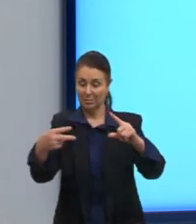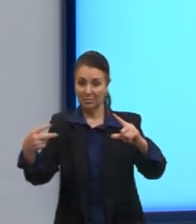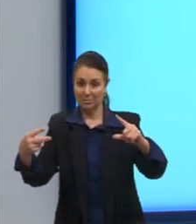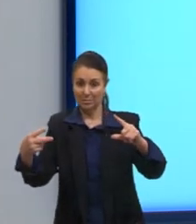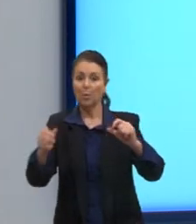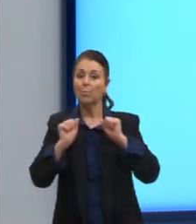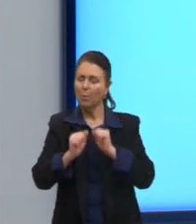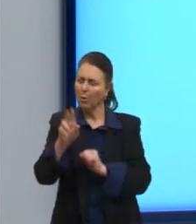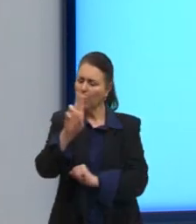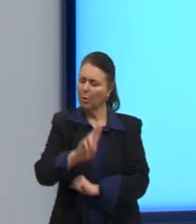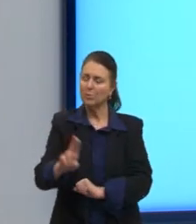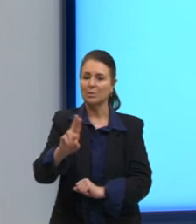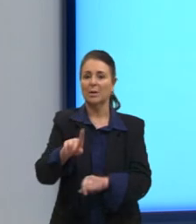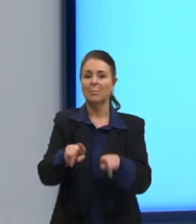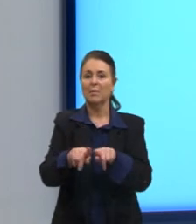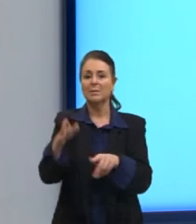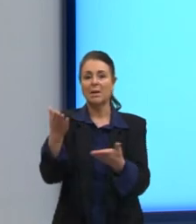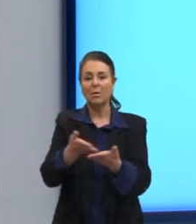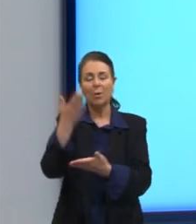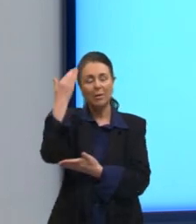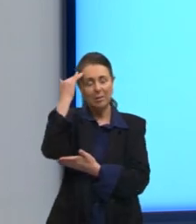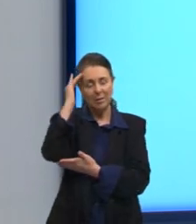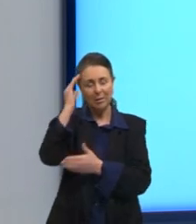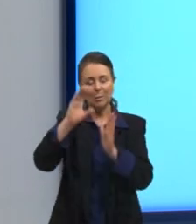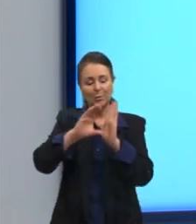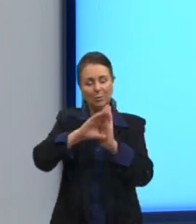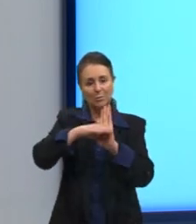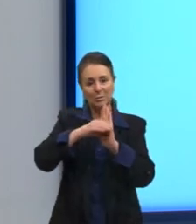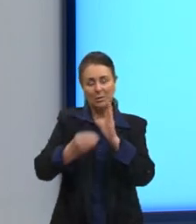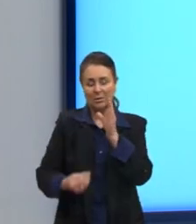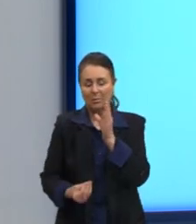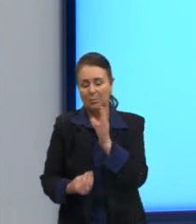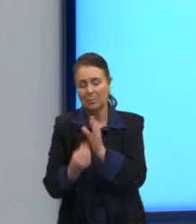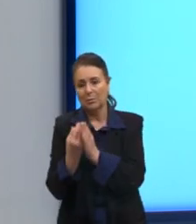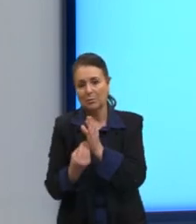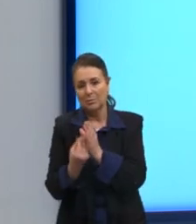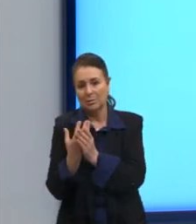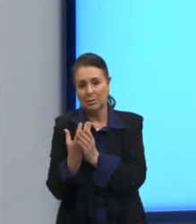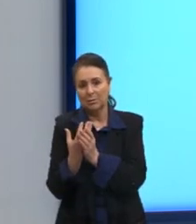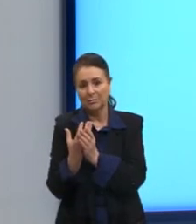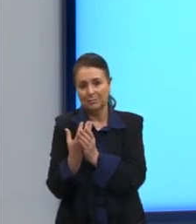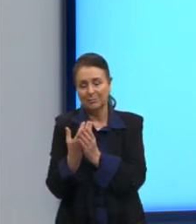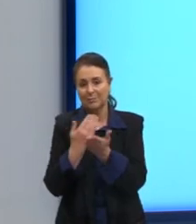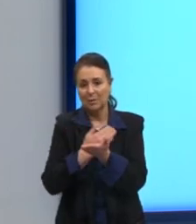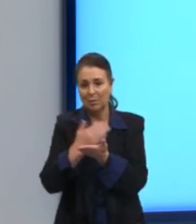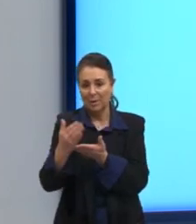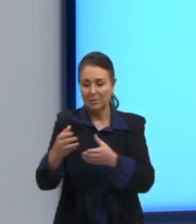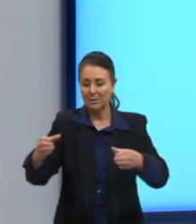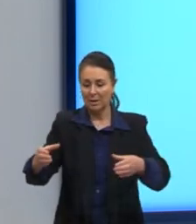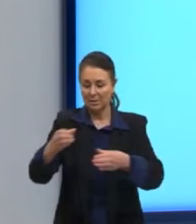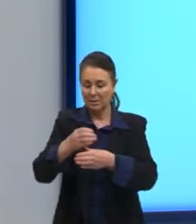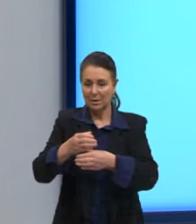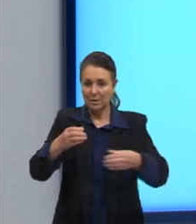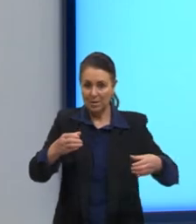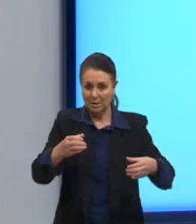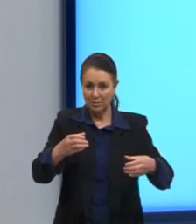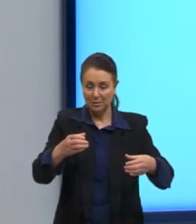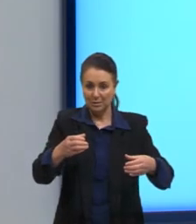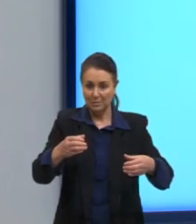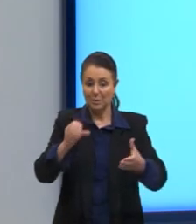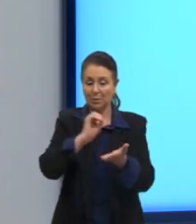é só para a gente entender um pouquinho os conceitos aí da produção desses produtos a partir das reações orgânicas